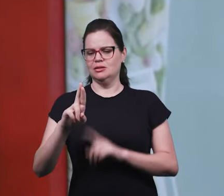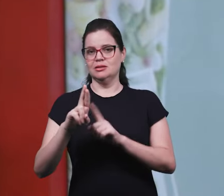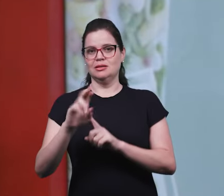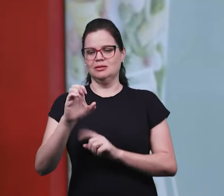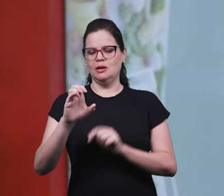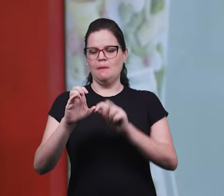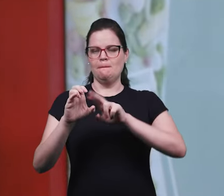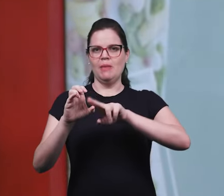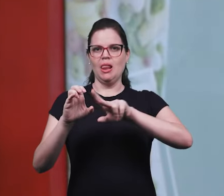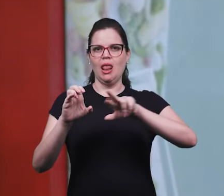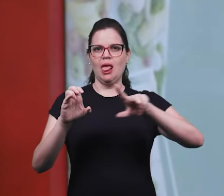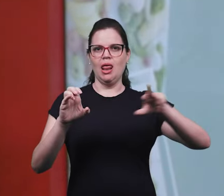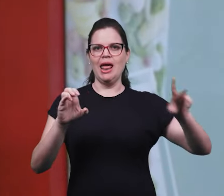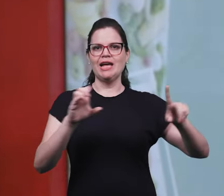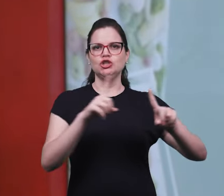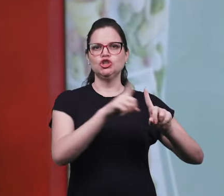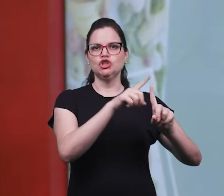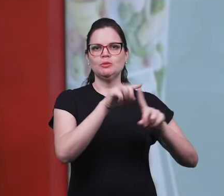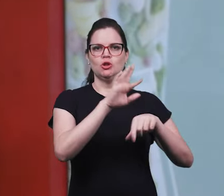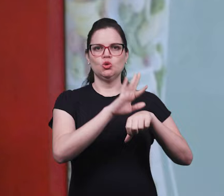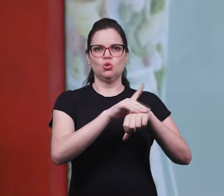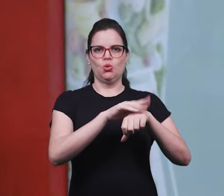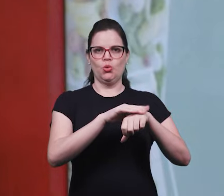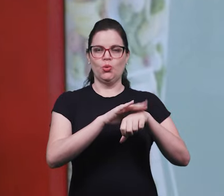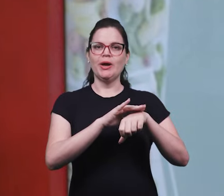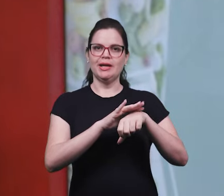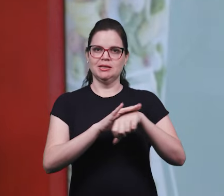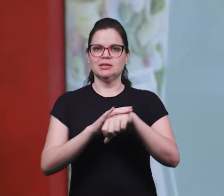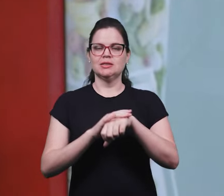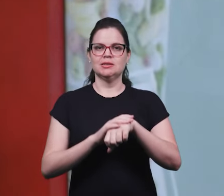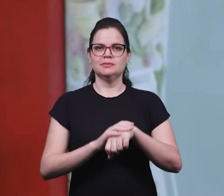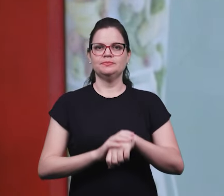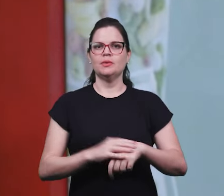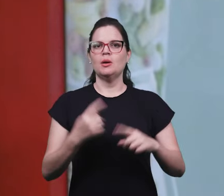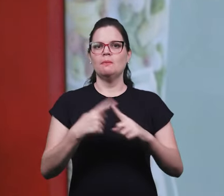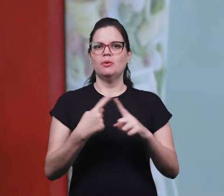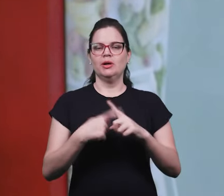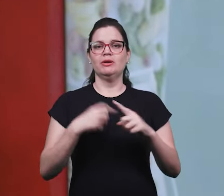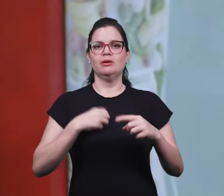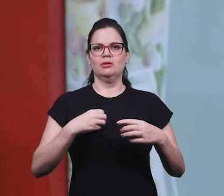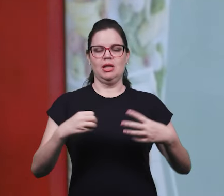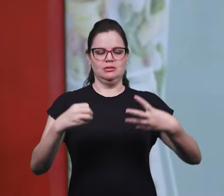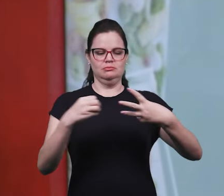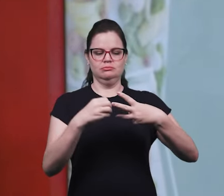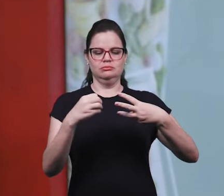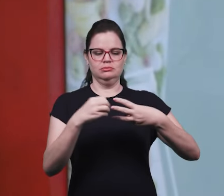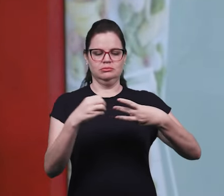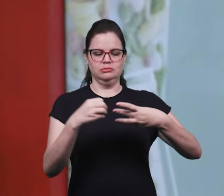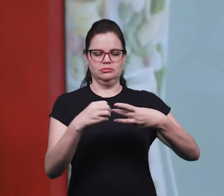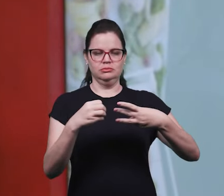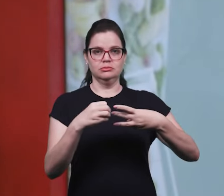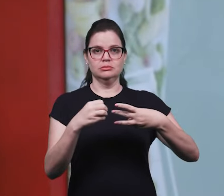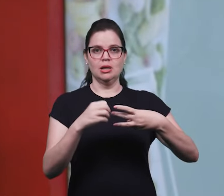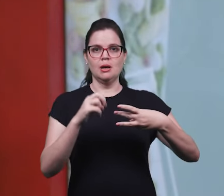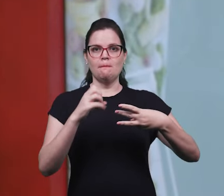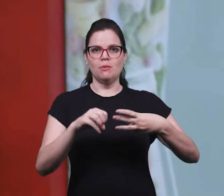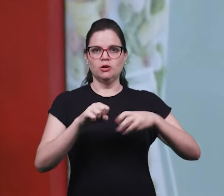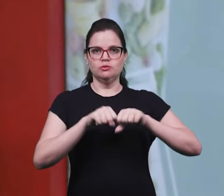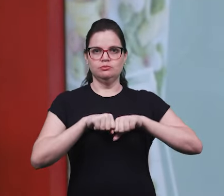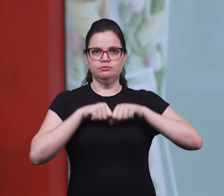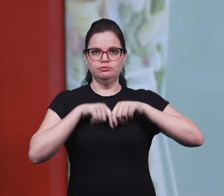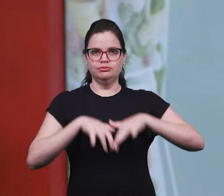doenças malignas tá que tem em comum o crescimento desordenados das células que podem invadir os outros